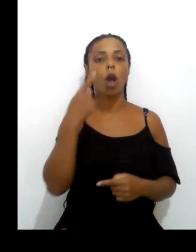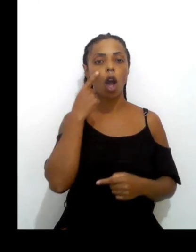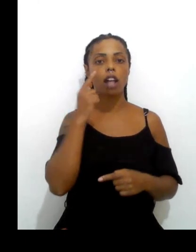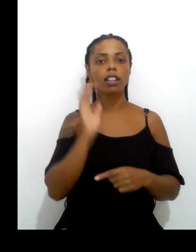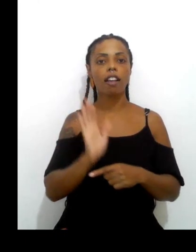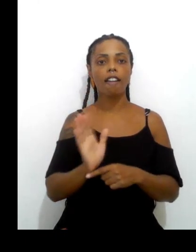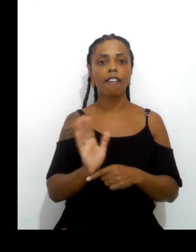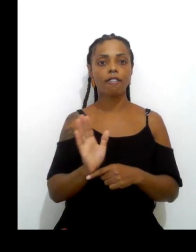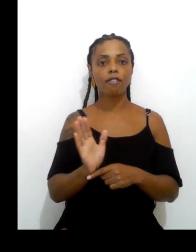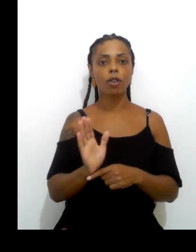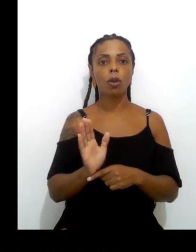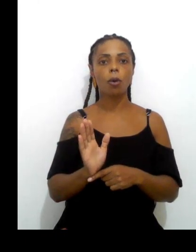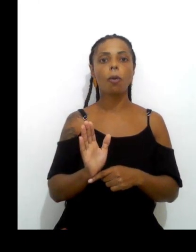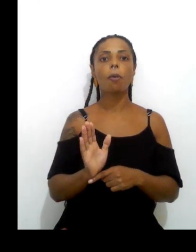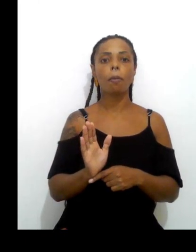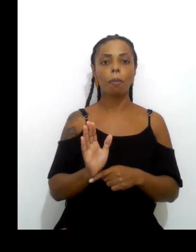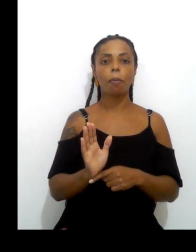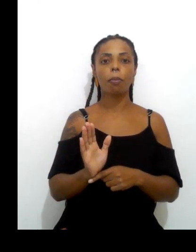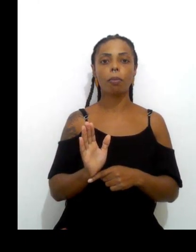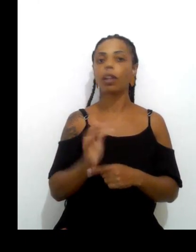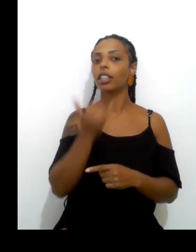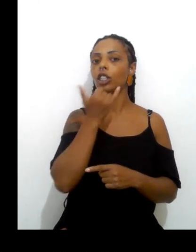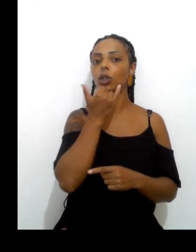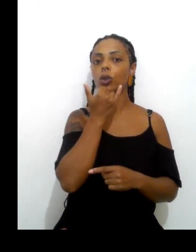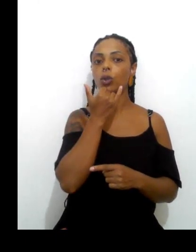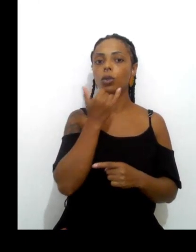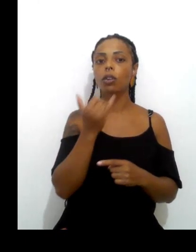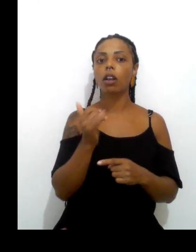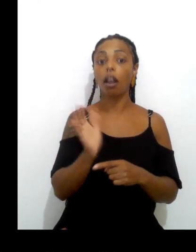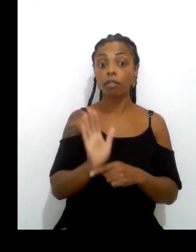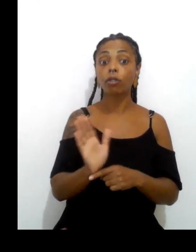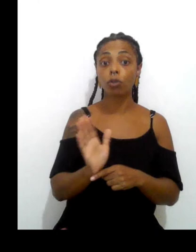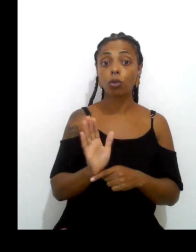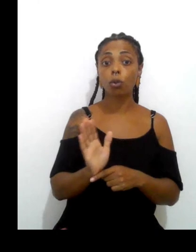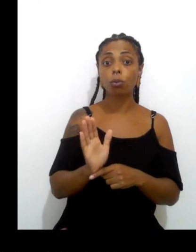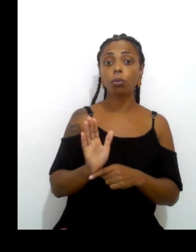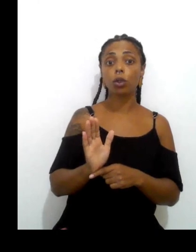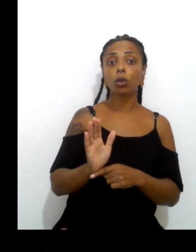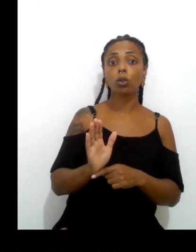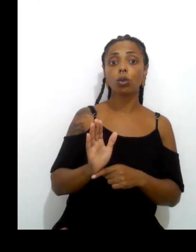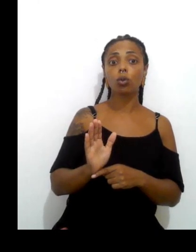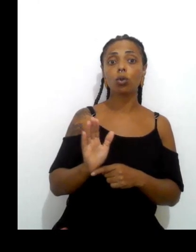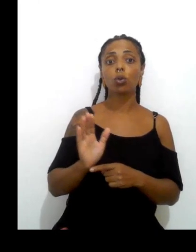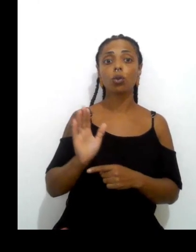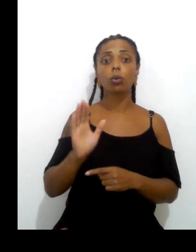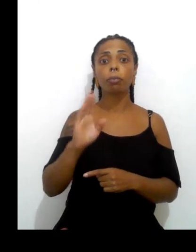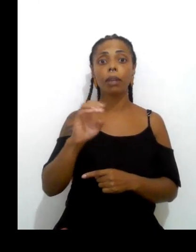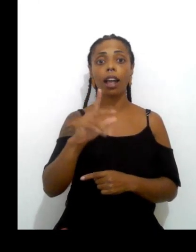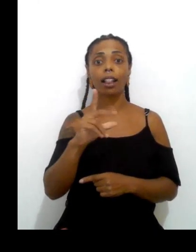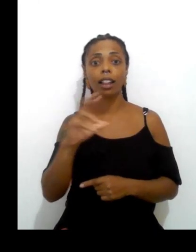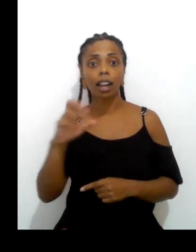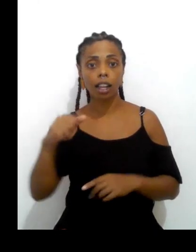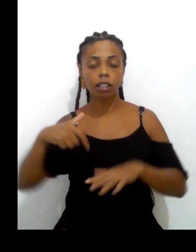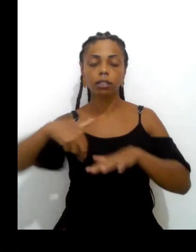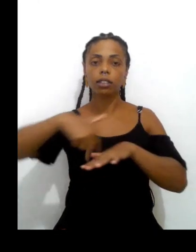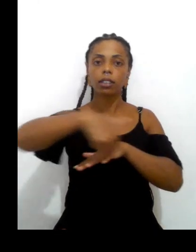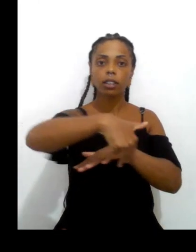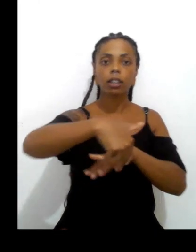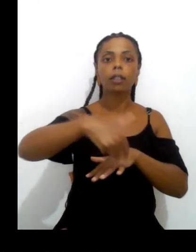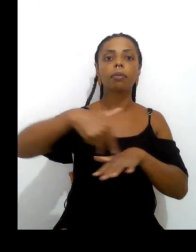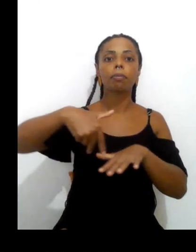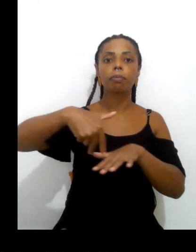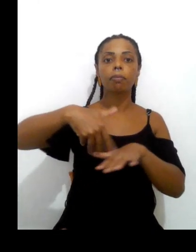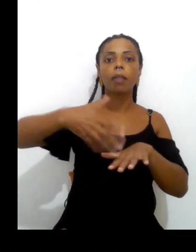lançado em 64 a grade Central tem 32 retratos fazendo uma referência direta as máquinas